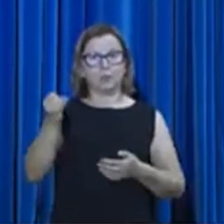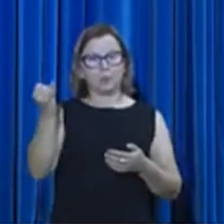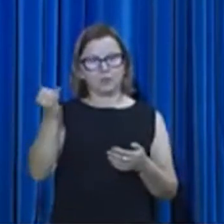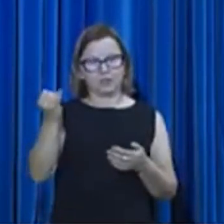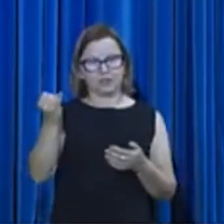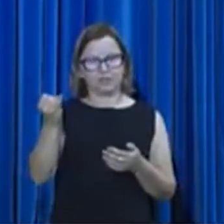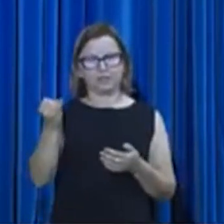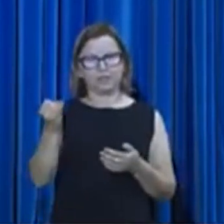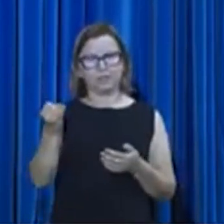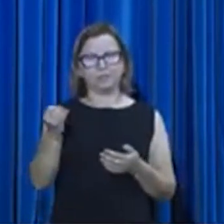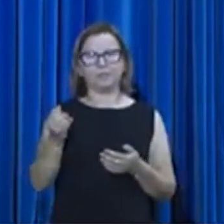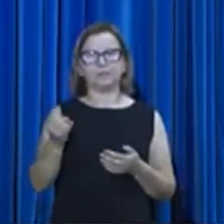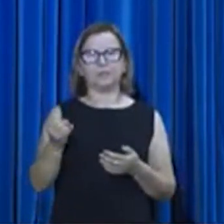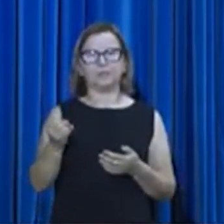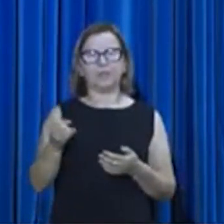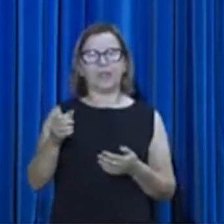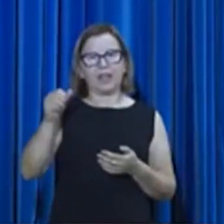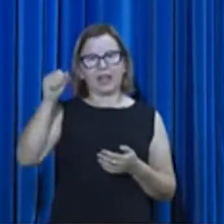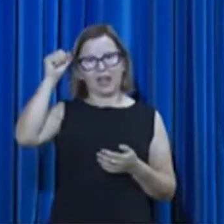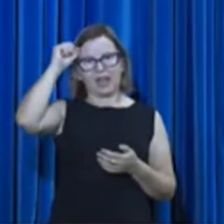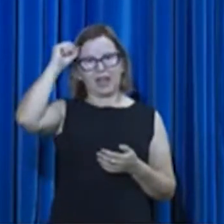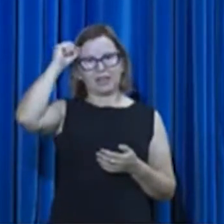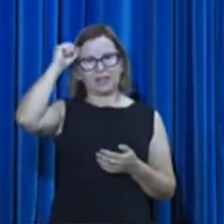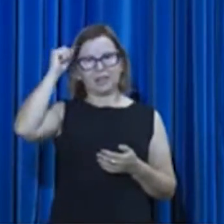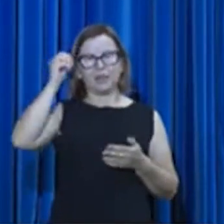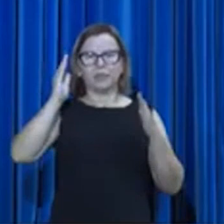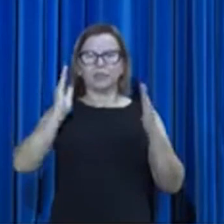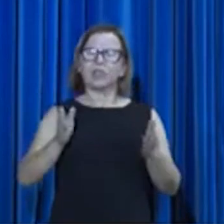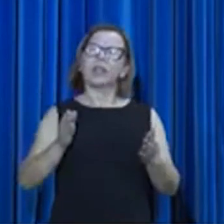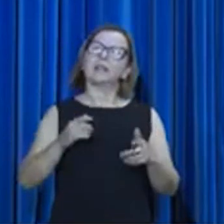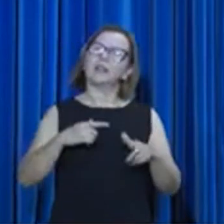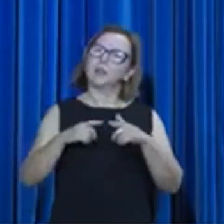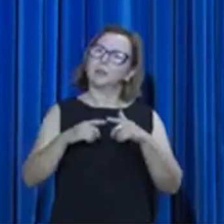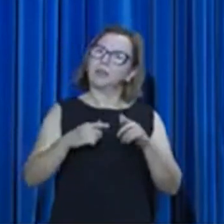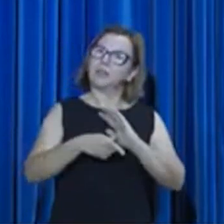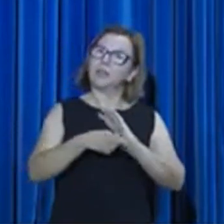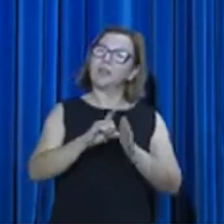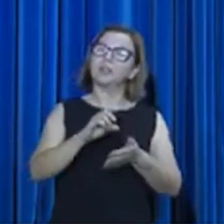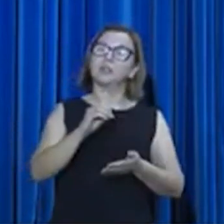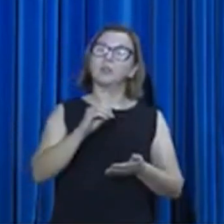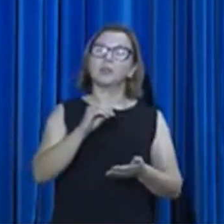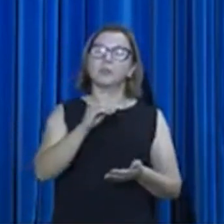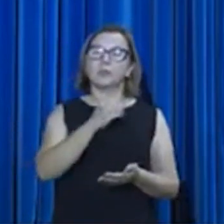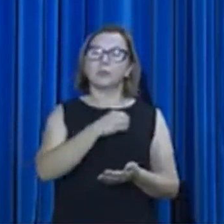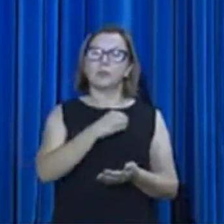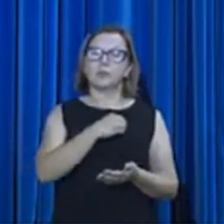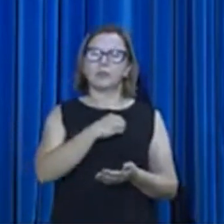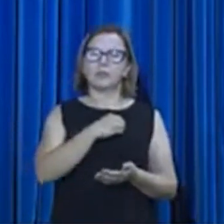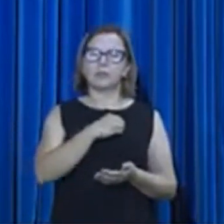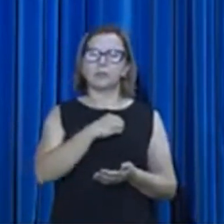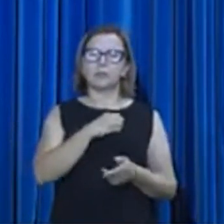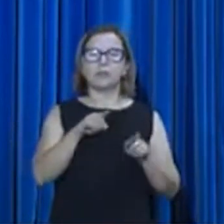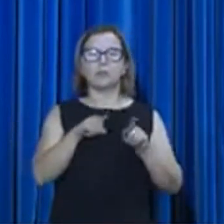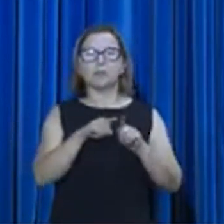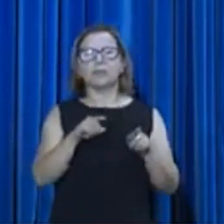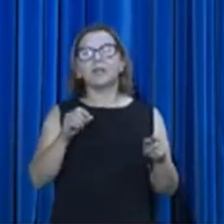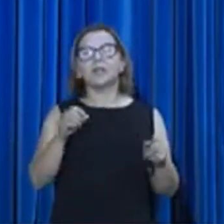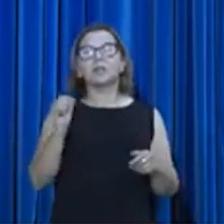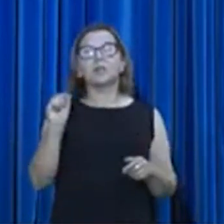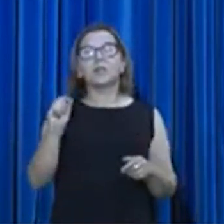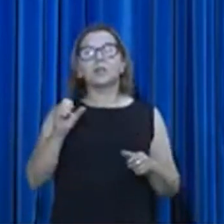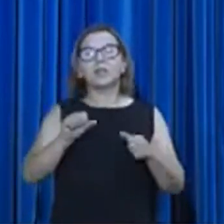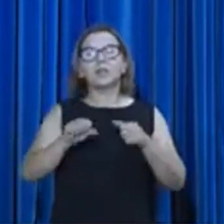servia, trabalhava antes do pecado, o que mudou em sua forma de pensar